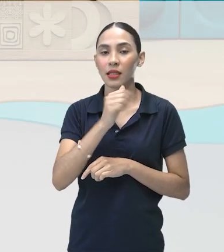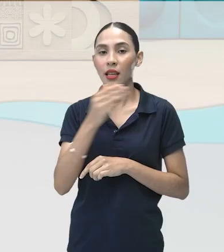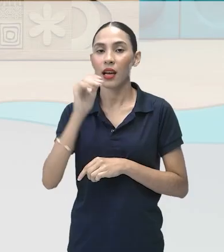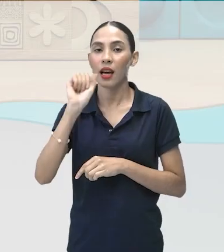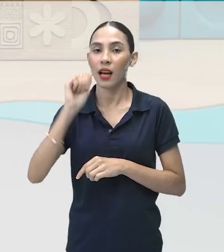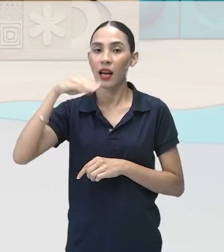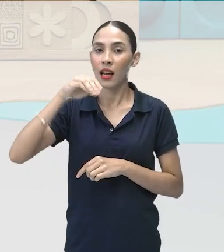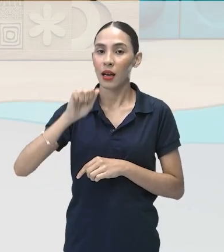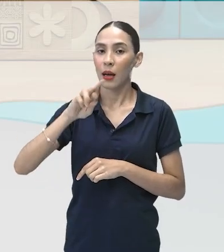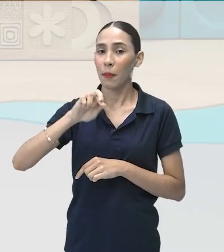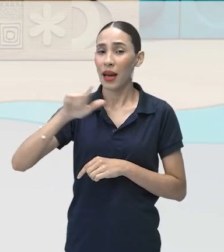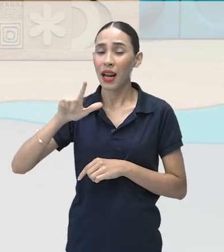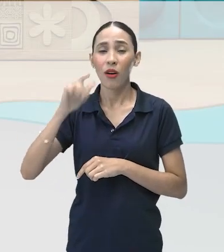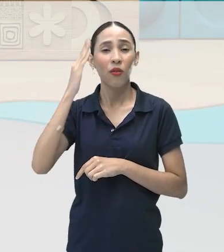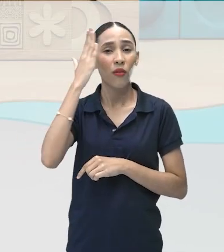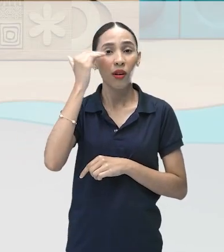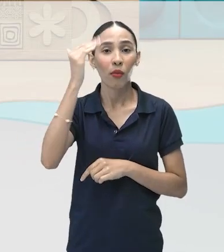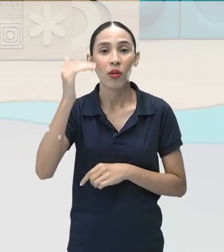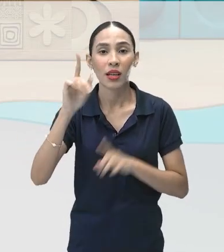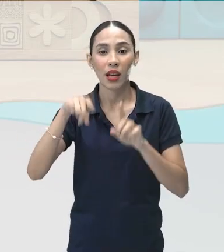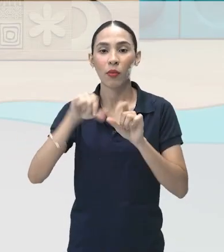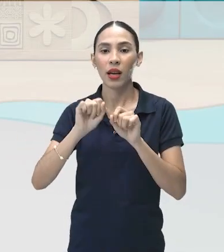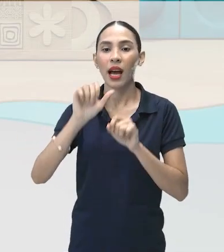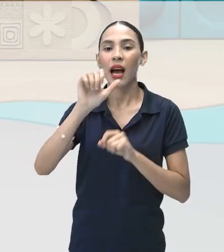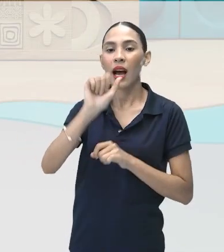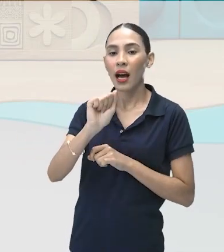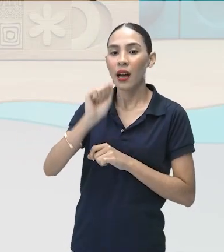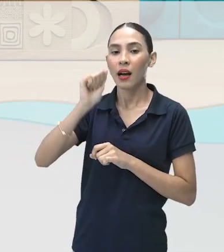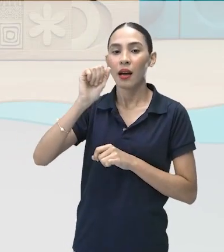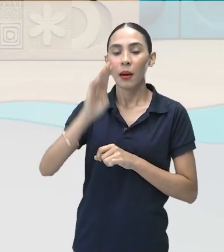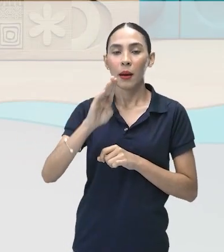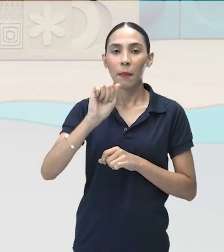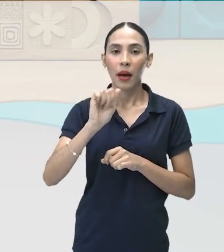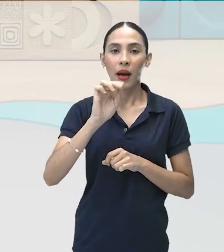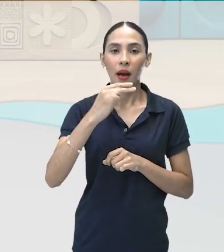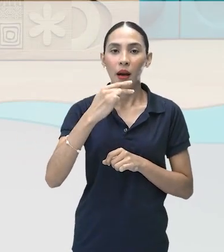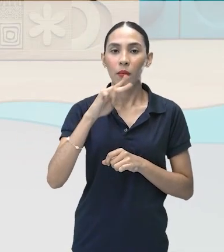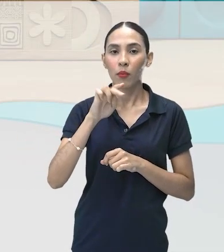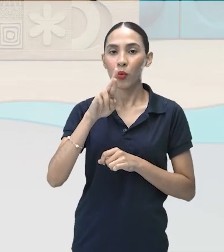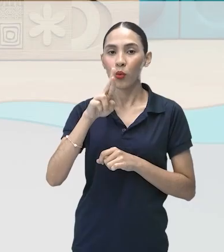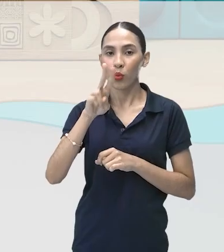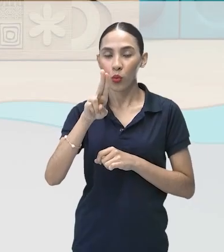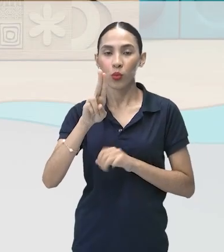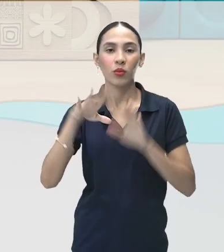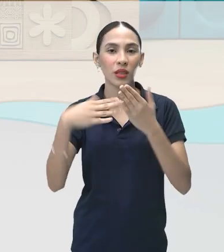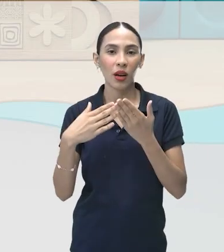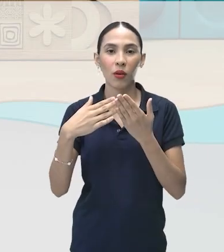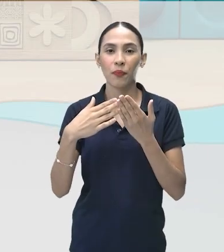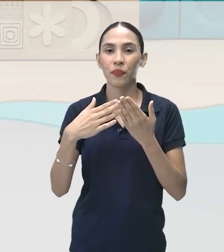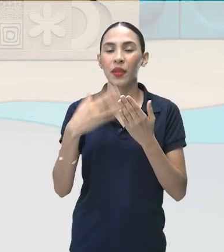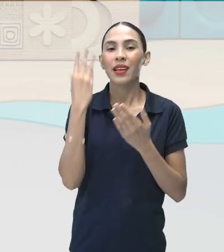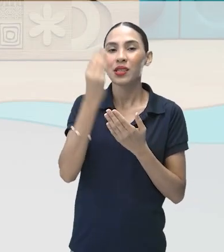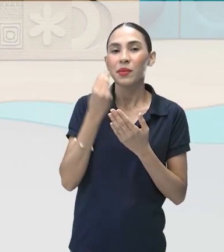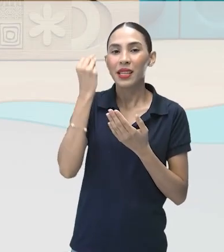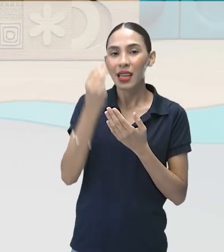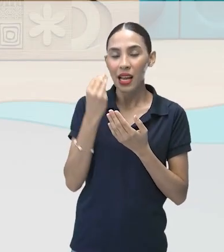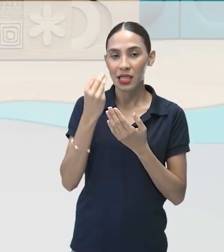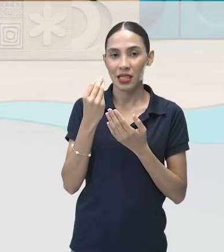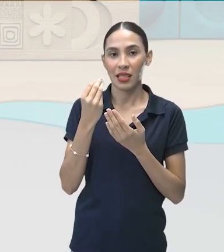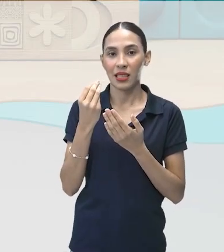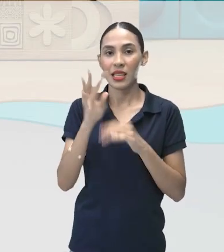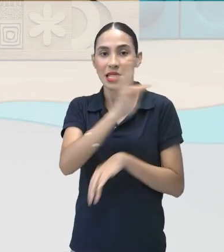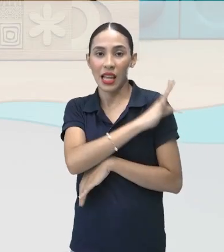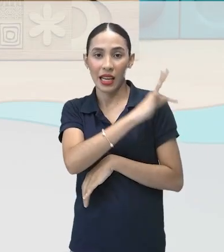obra muito famosa da Tarsila, que é o Abapuru, né? Que traz justamente essa pegada do Brasil, trazendo essa